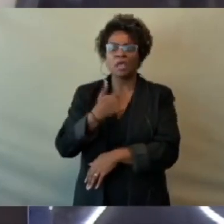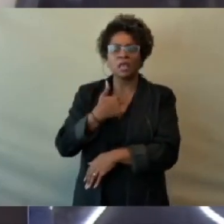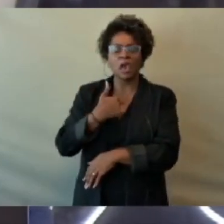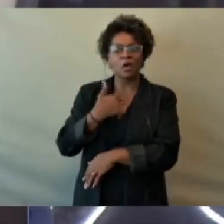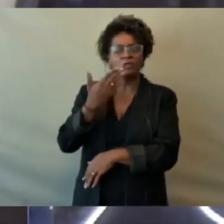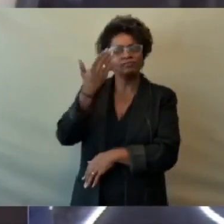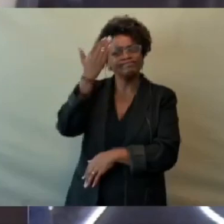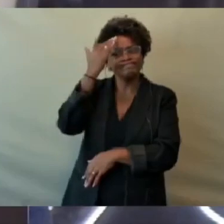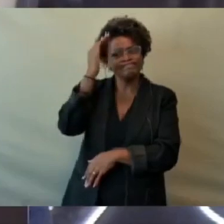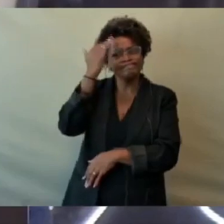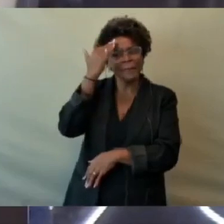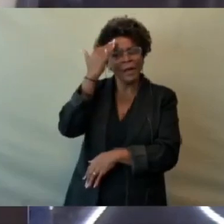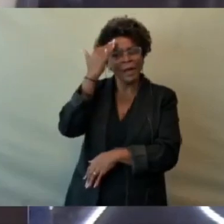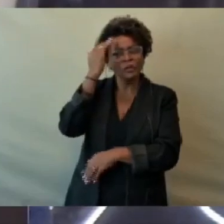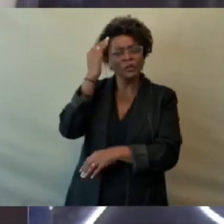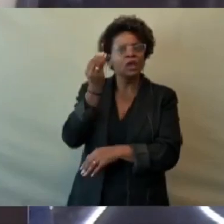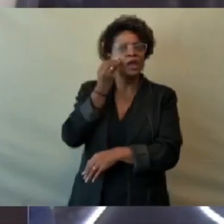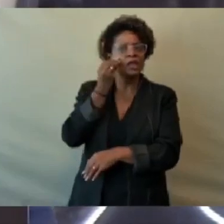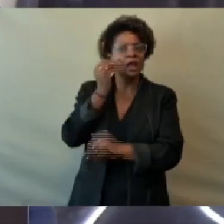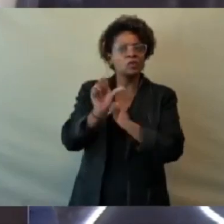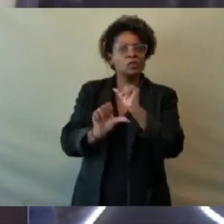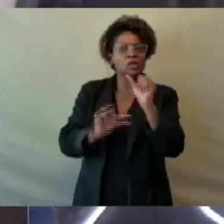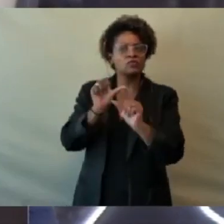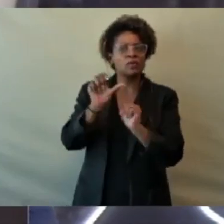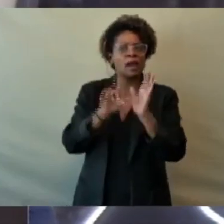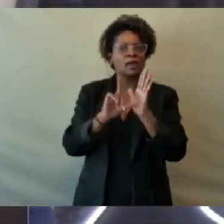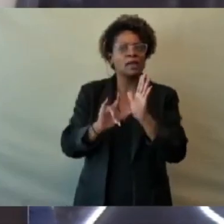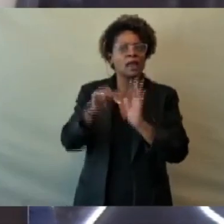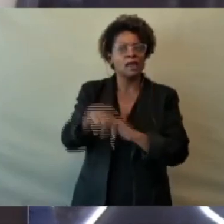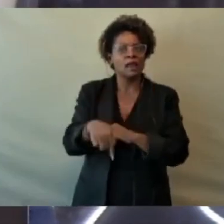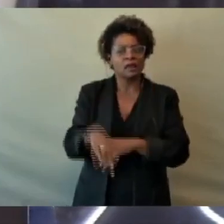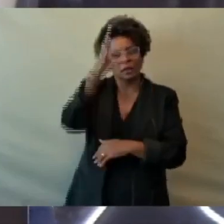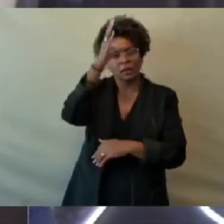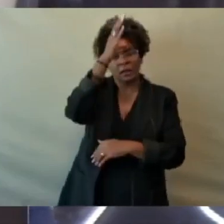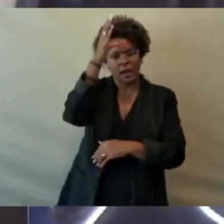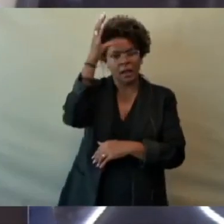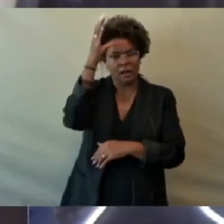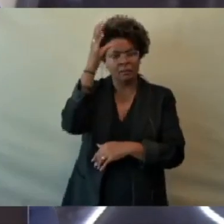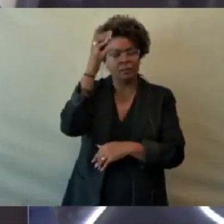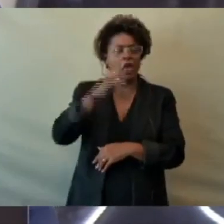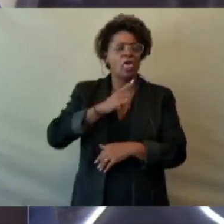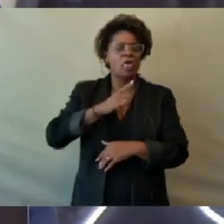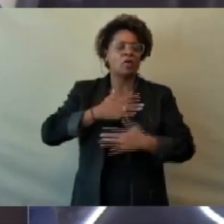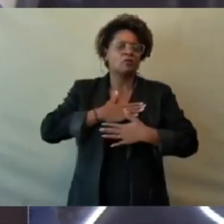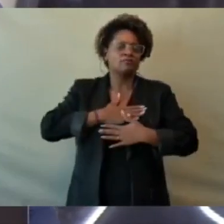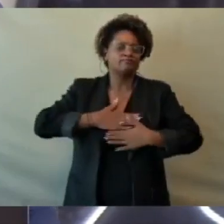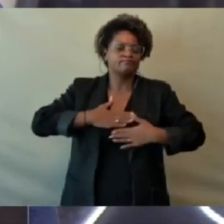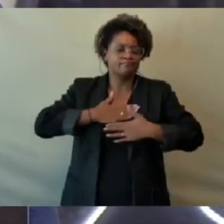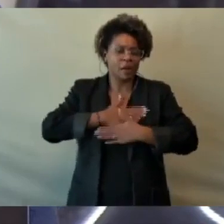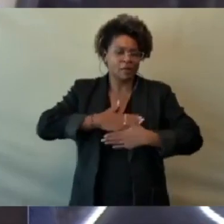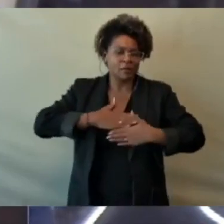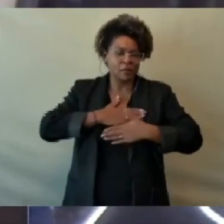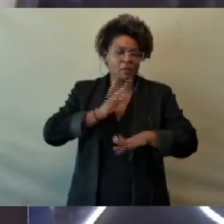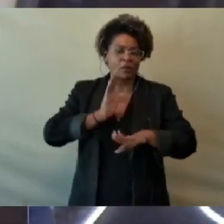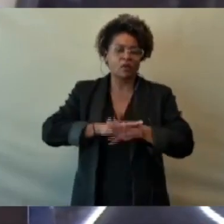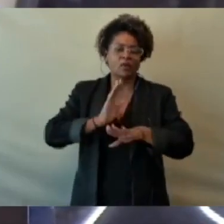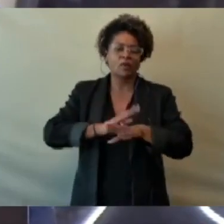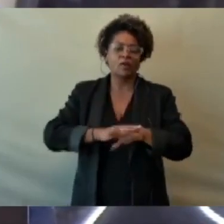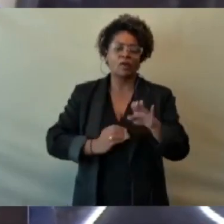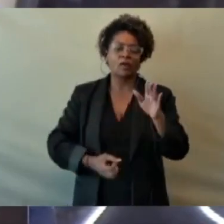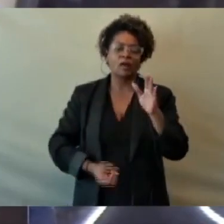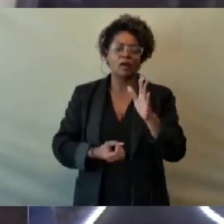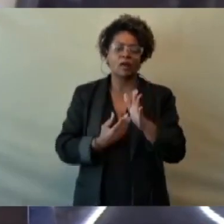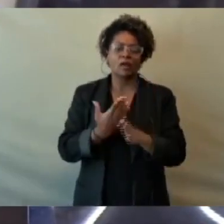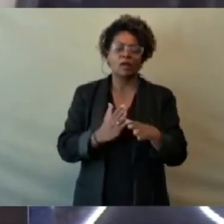Belo Horizonte eu tenho a satisfação de ser o autor das emendas parlamentares o